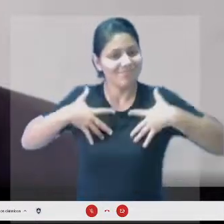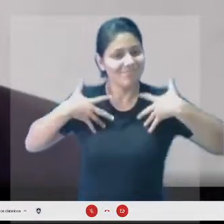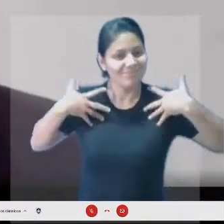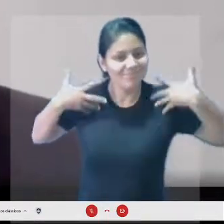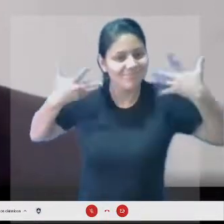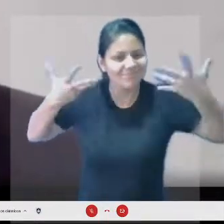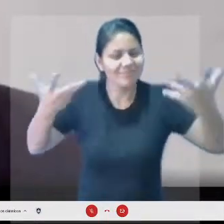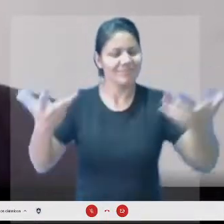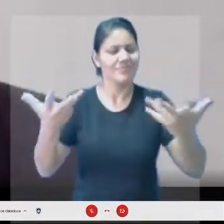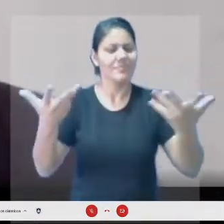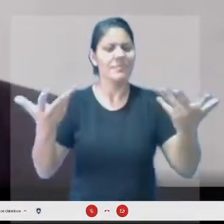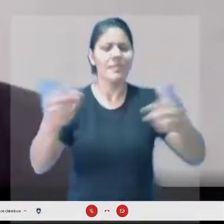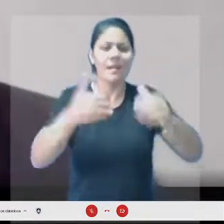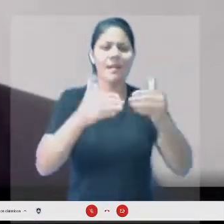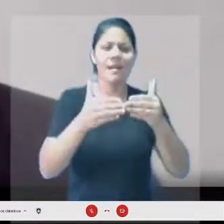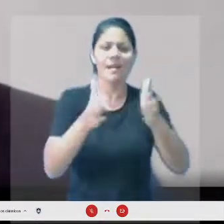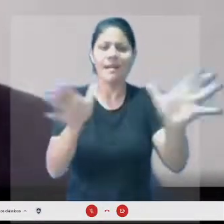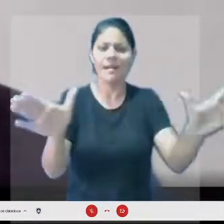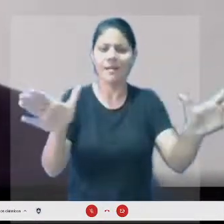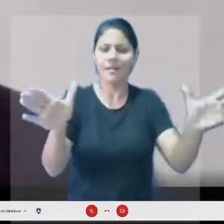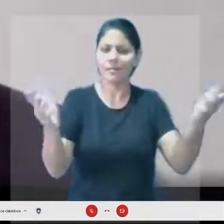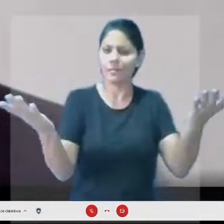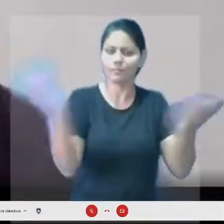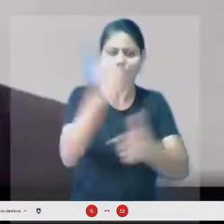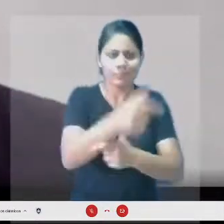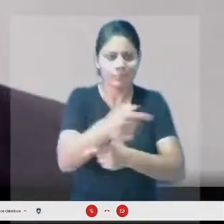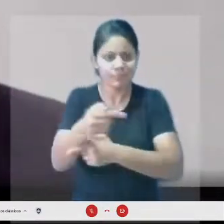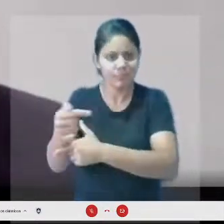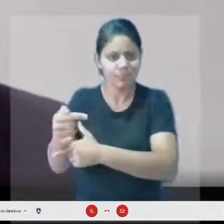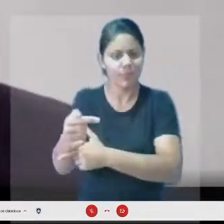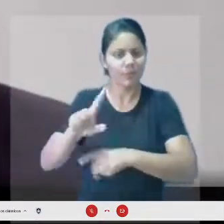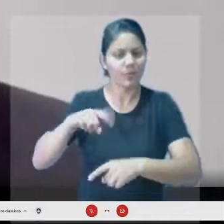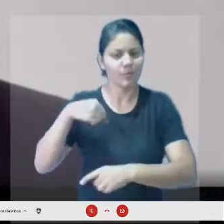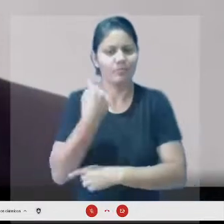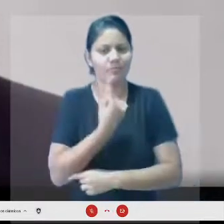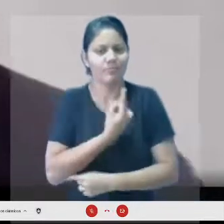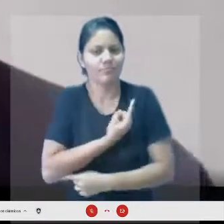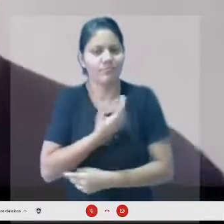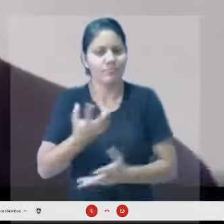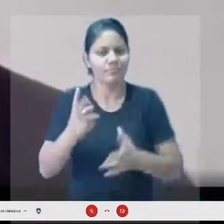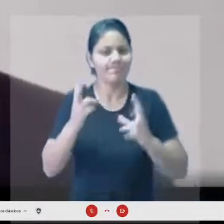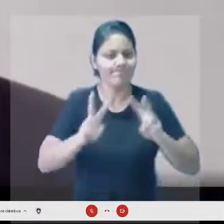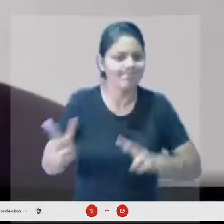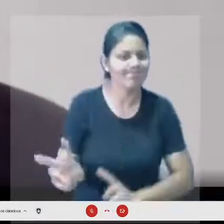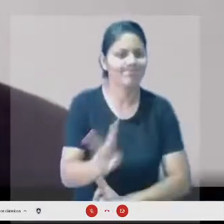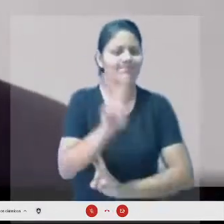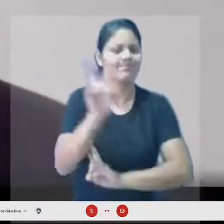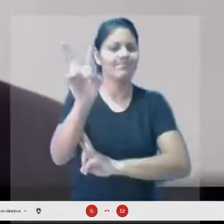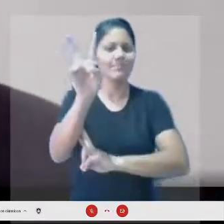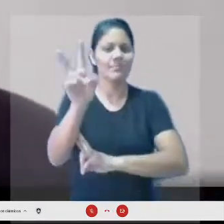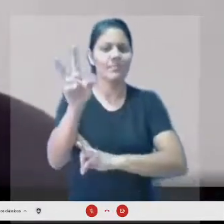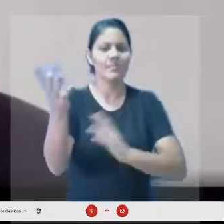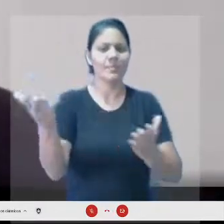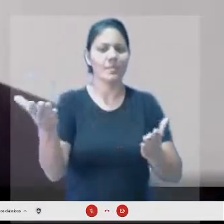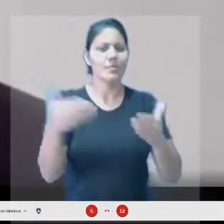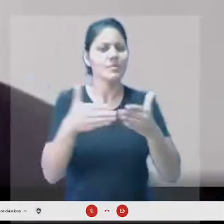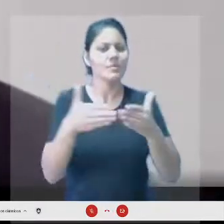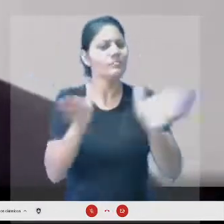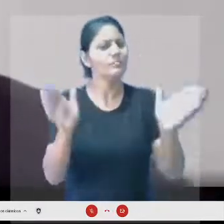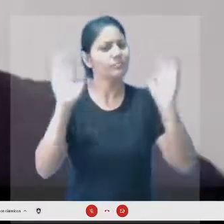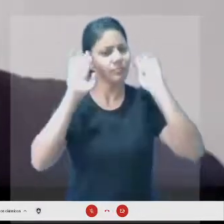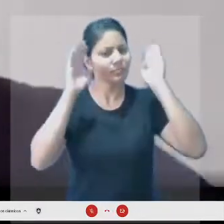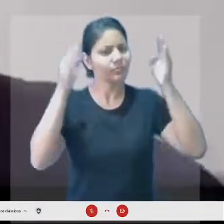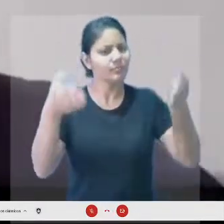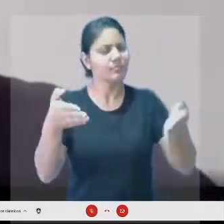evento, porque nós valorizamos muito esse espaço, né, que é o espaço da